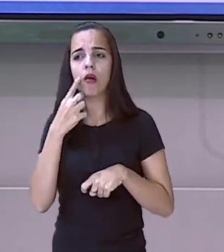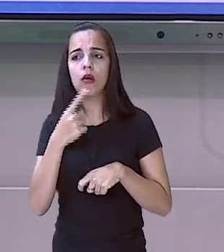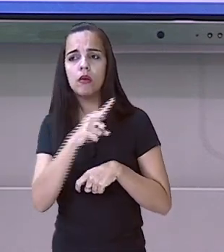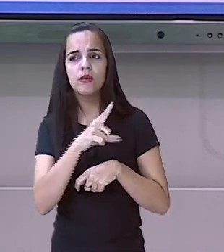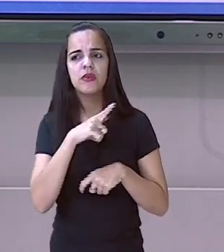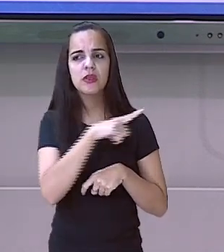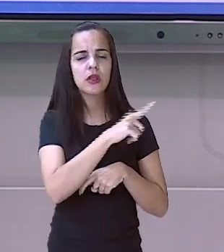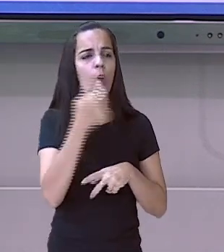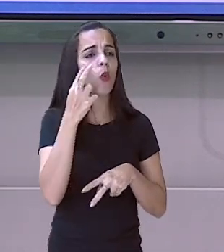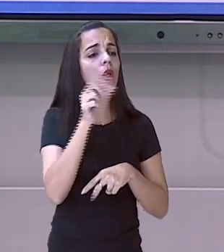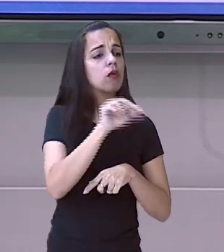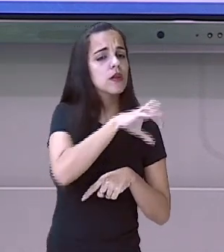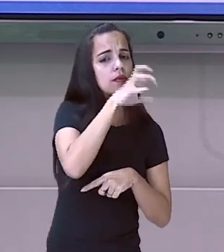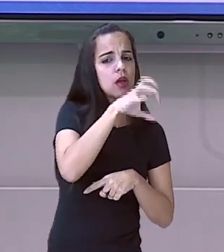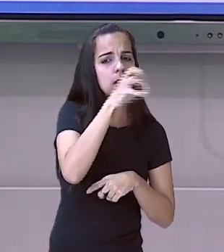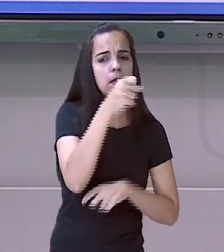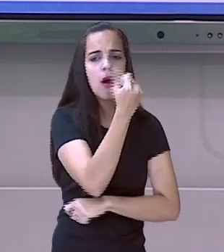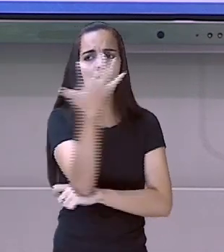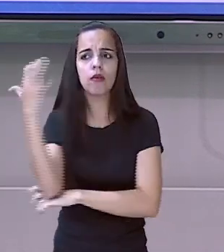curral, consegue ver